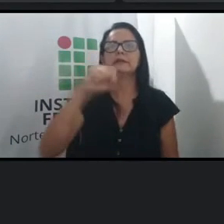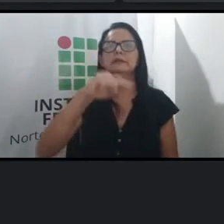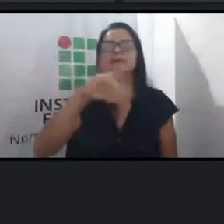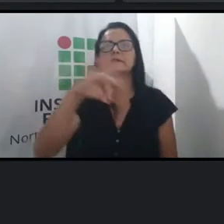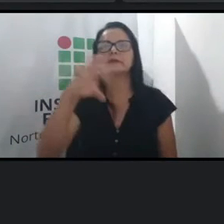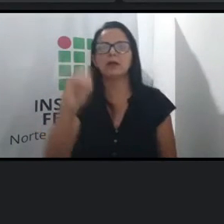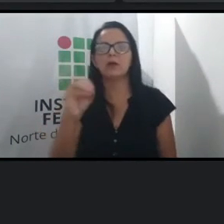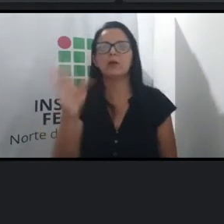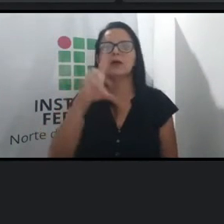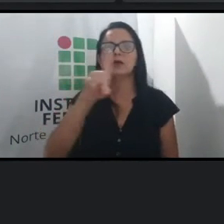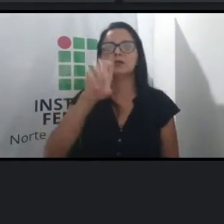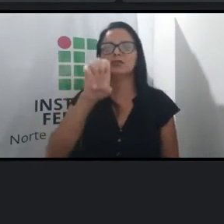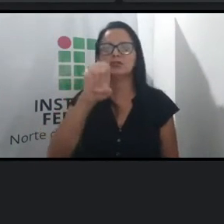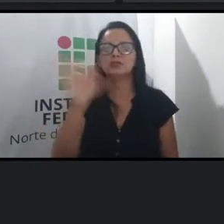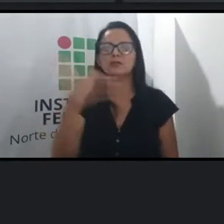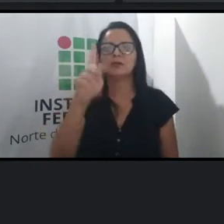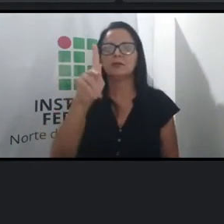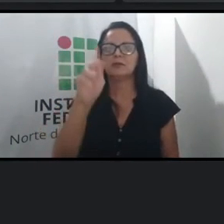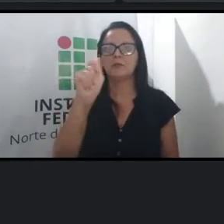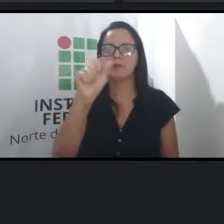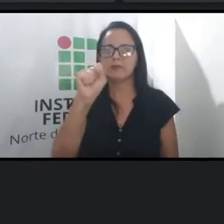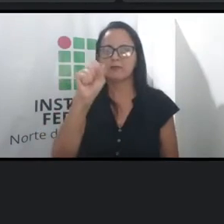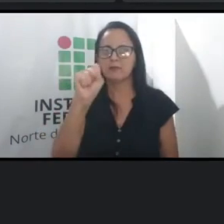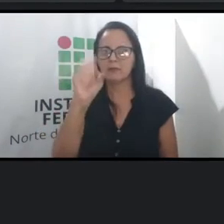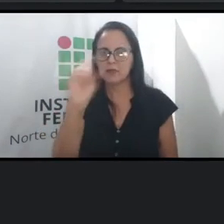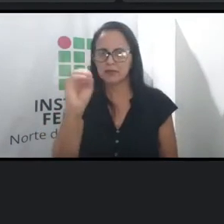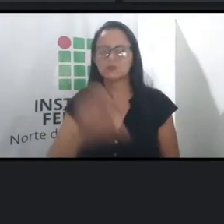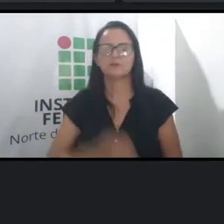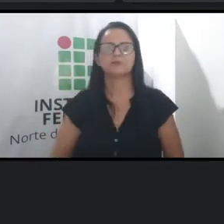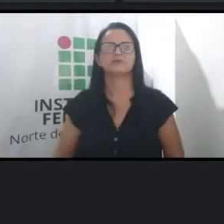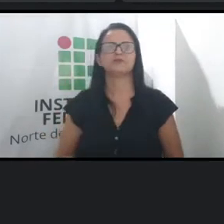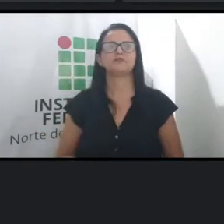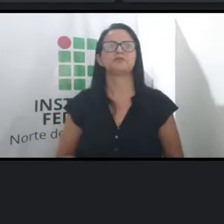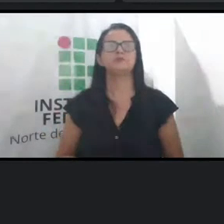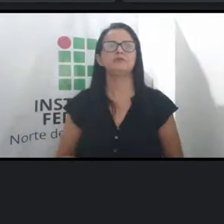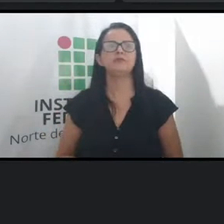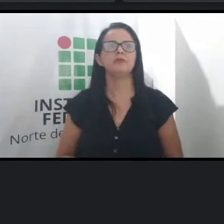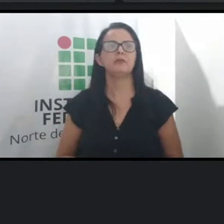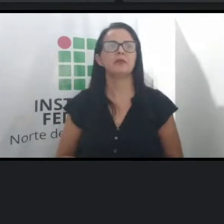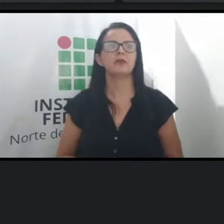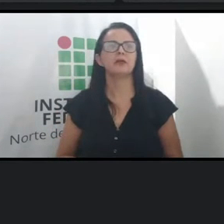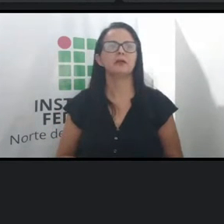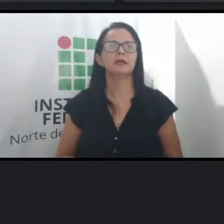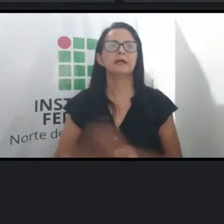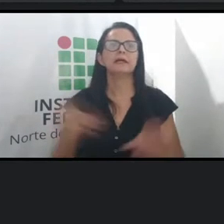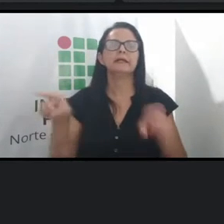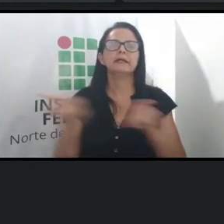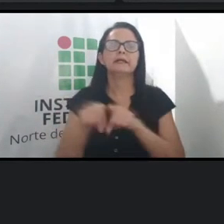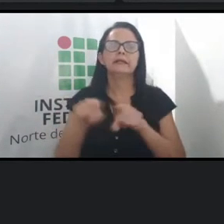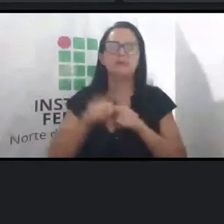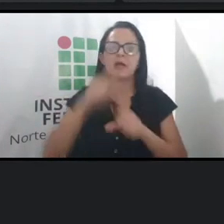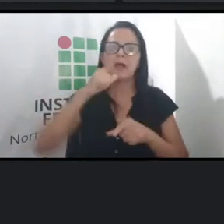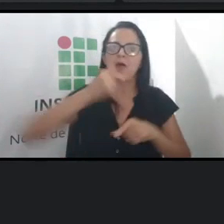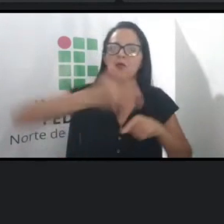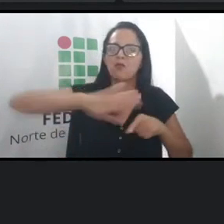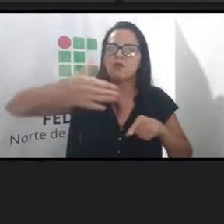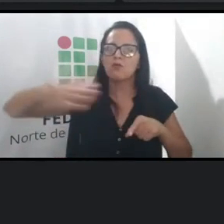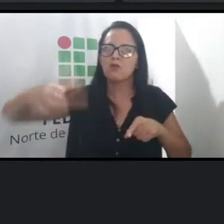Finalizando, chegando já ao fim, em relação a mar e piscina, os acidentes